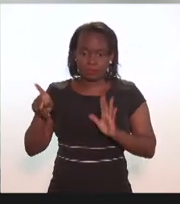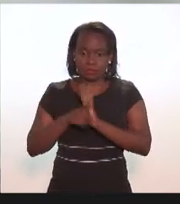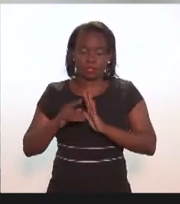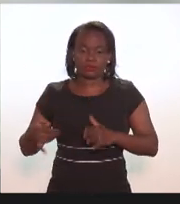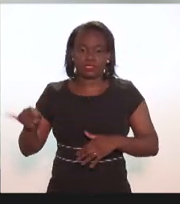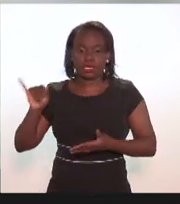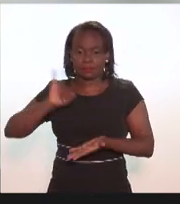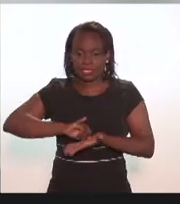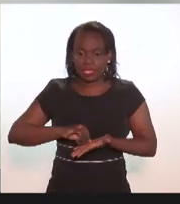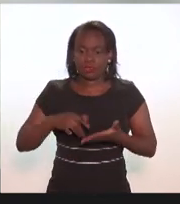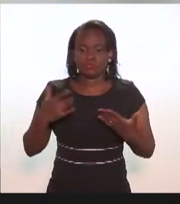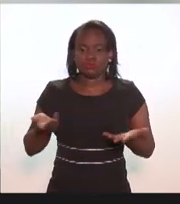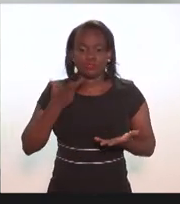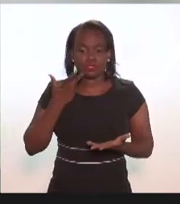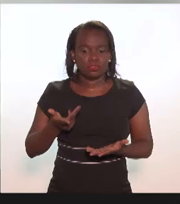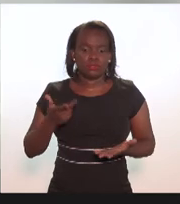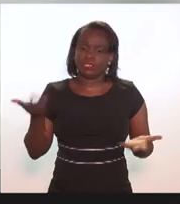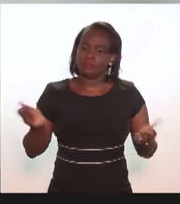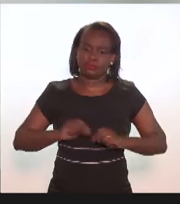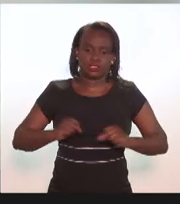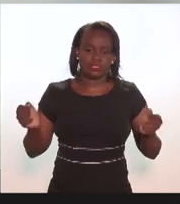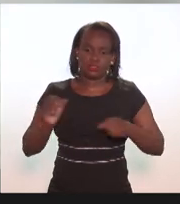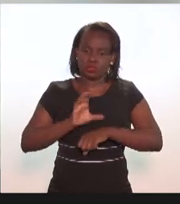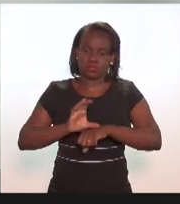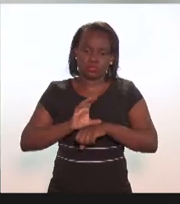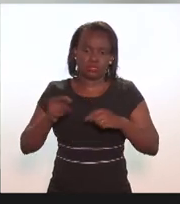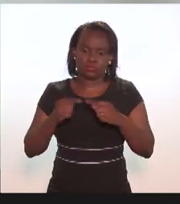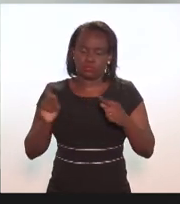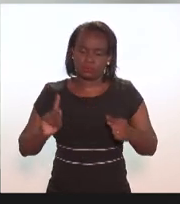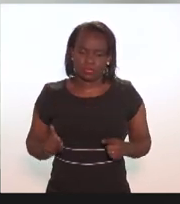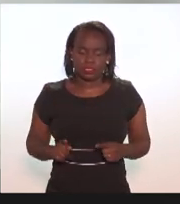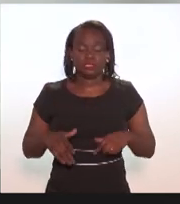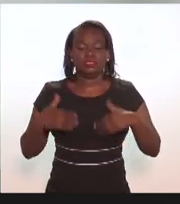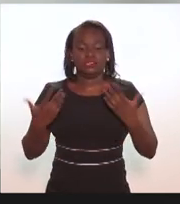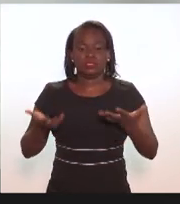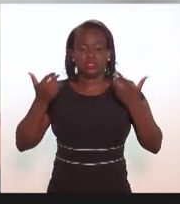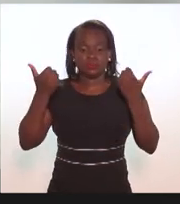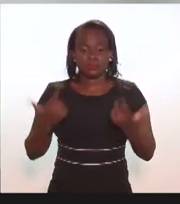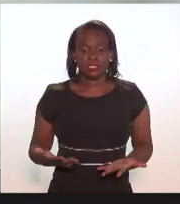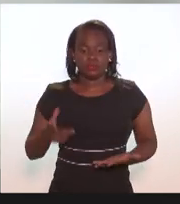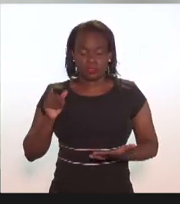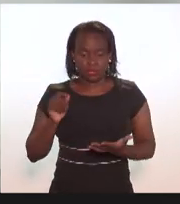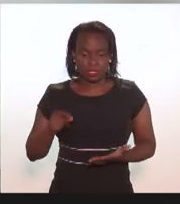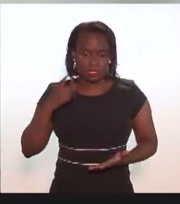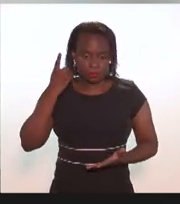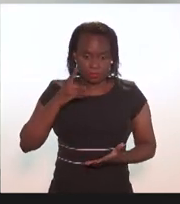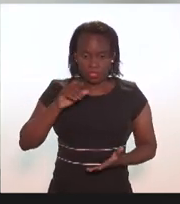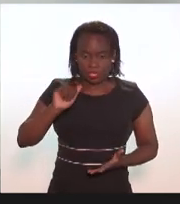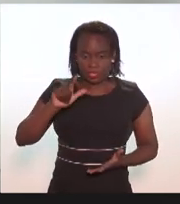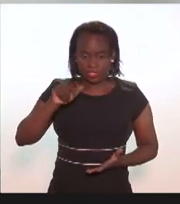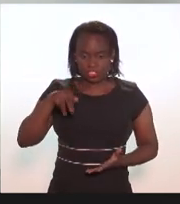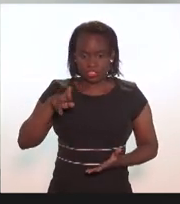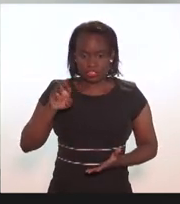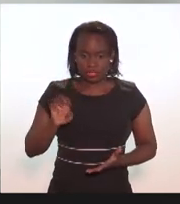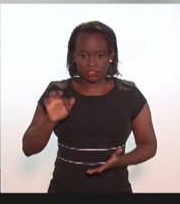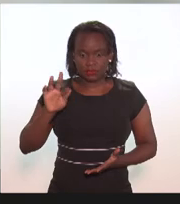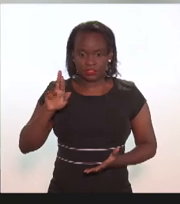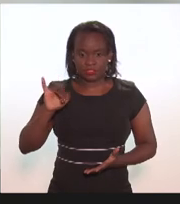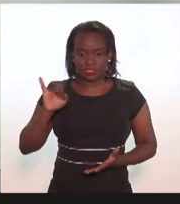capital. Foi considerado totalmente inconstitucional. Então, eu queria dizer, já que o deputado Alexandre Freitas